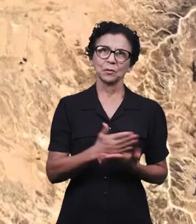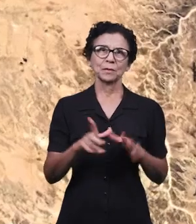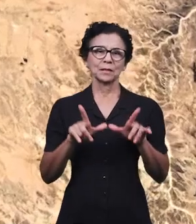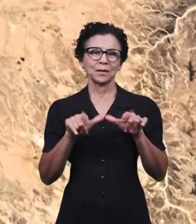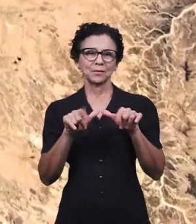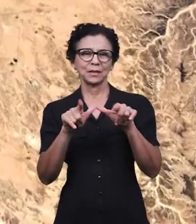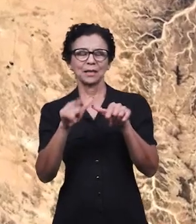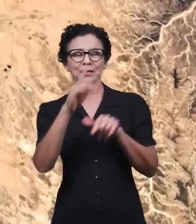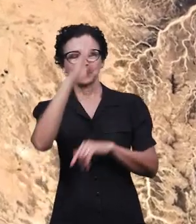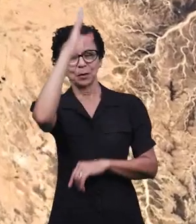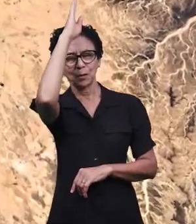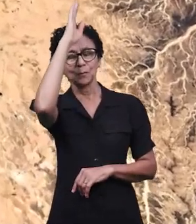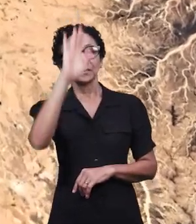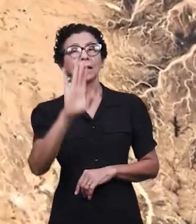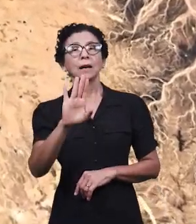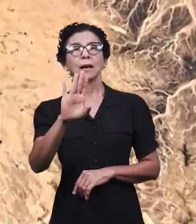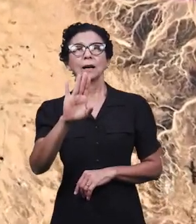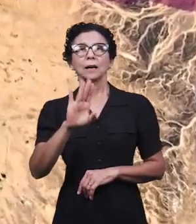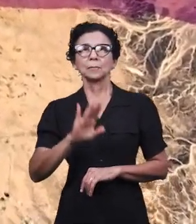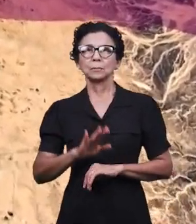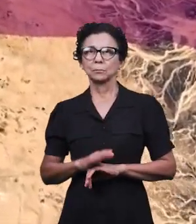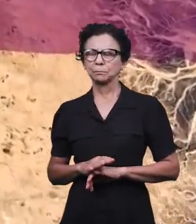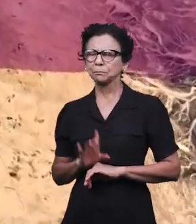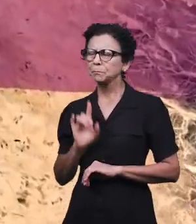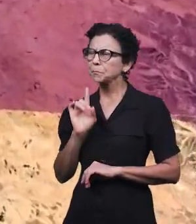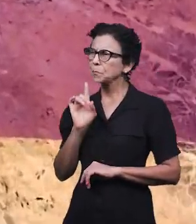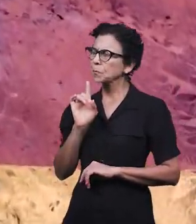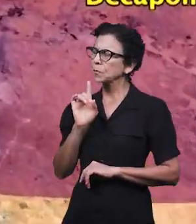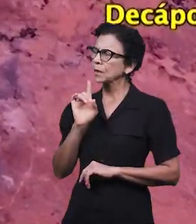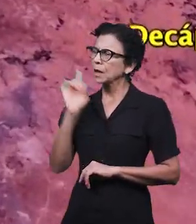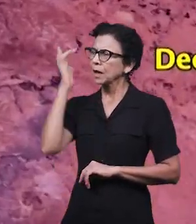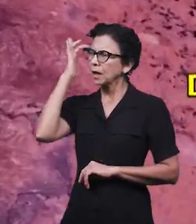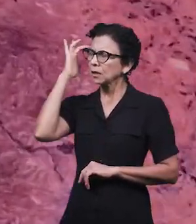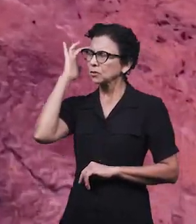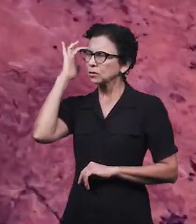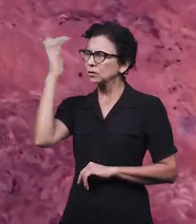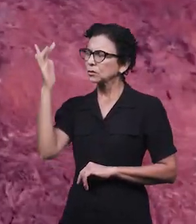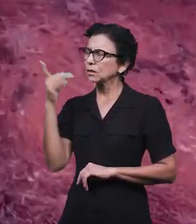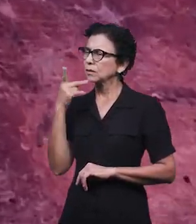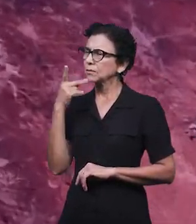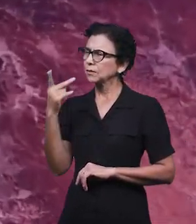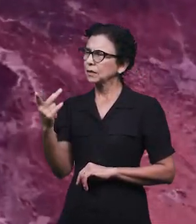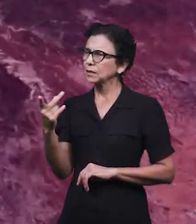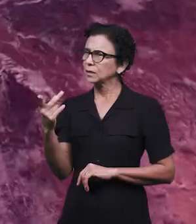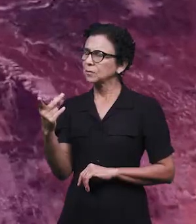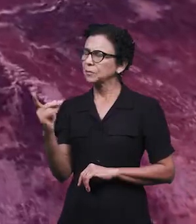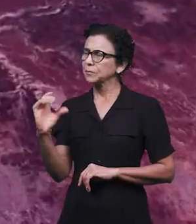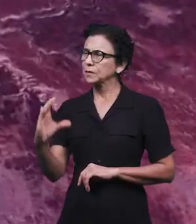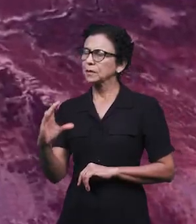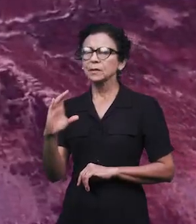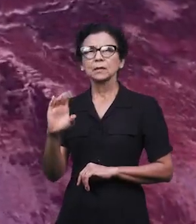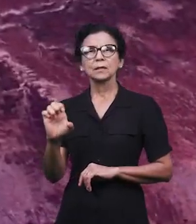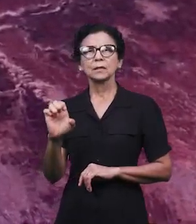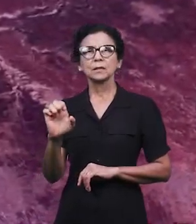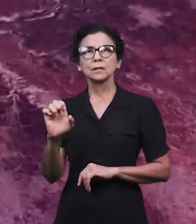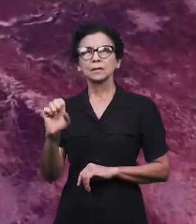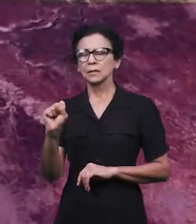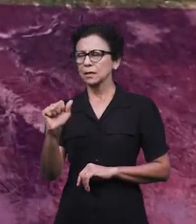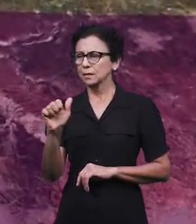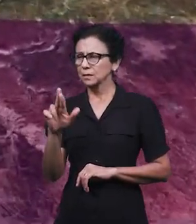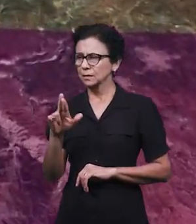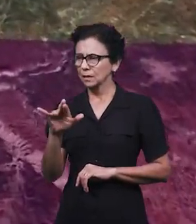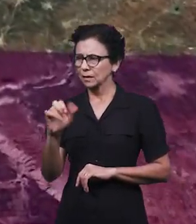porque havia outra Cesareia ao norte, vou pedir até para colocar um mapa aí depois,